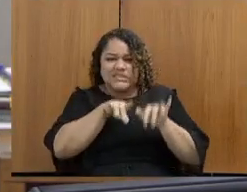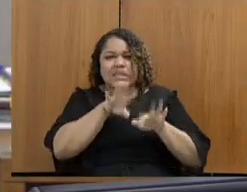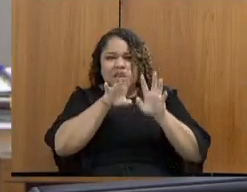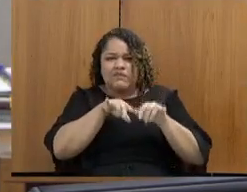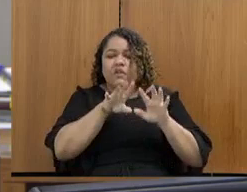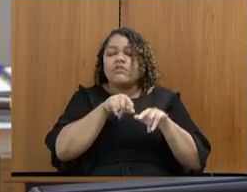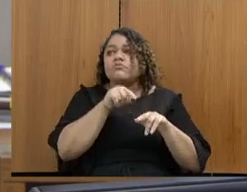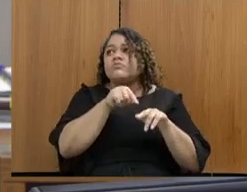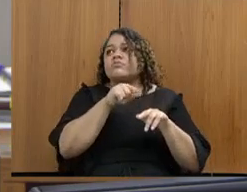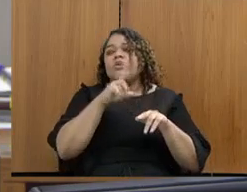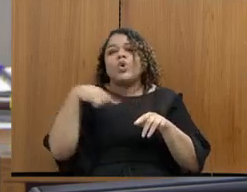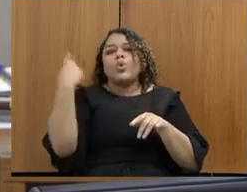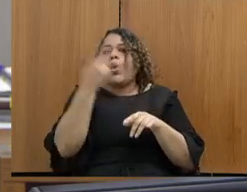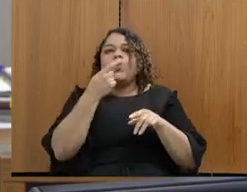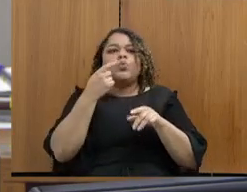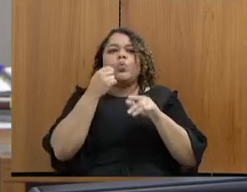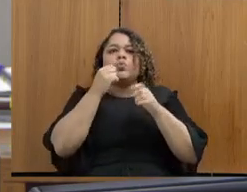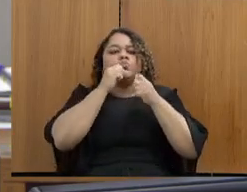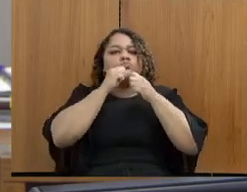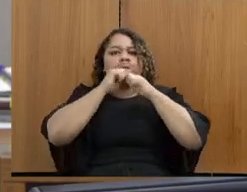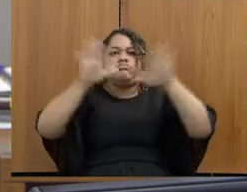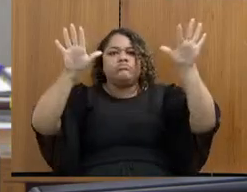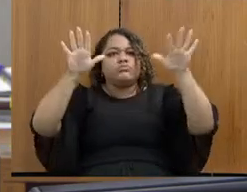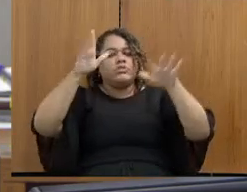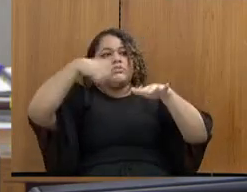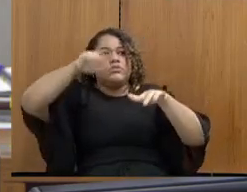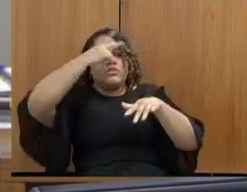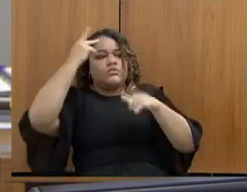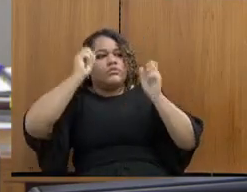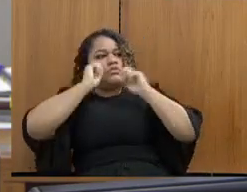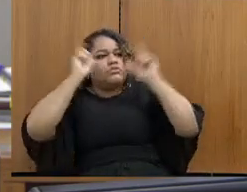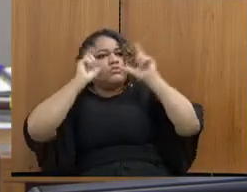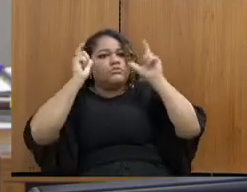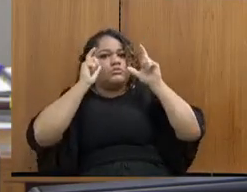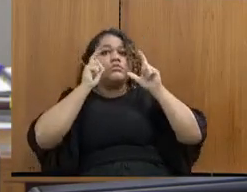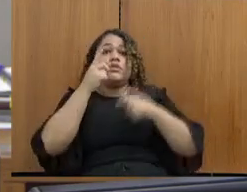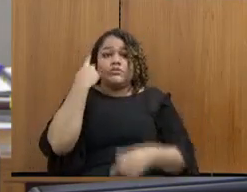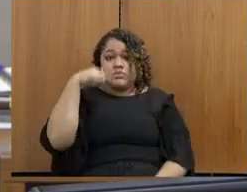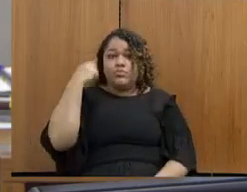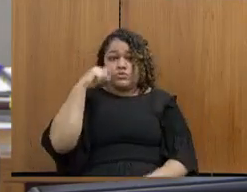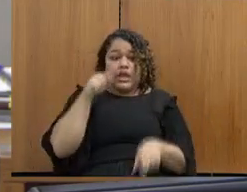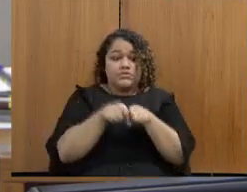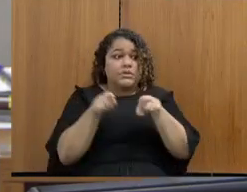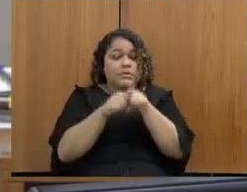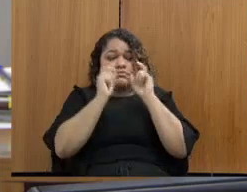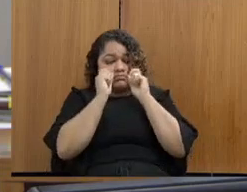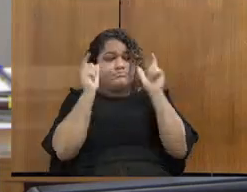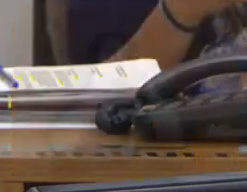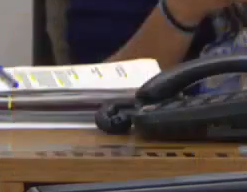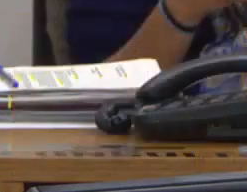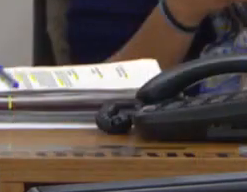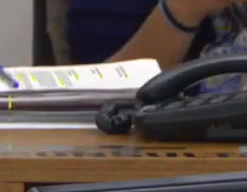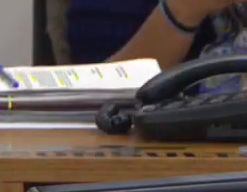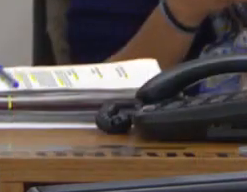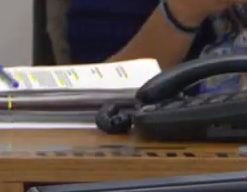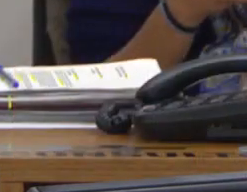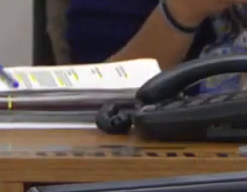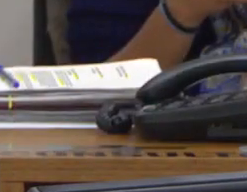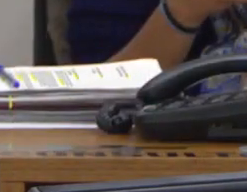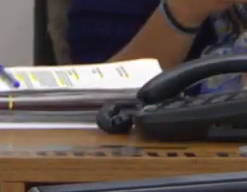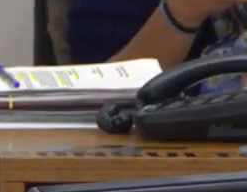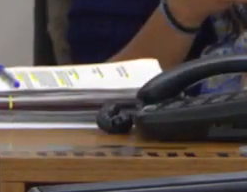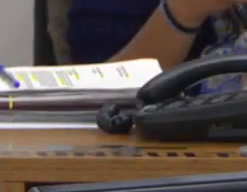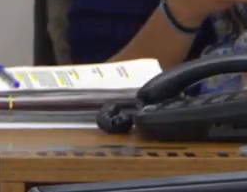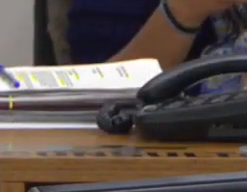Estado inteiro inclusive dos deputados desta comissão é um fato eu já adianto para senhora Que Nós